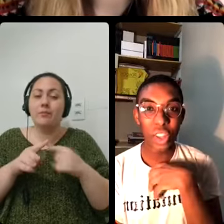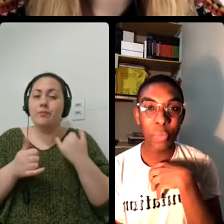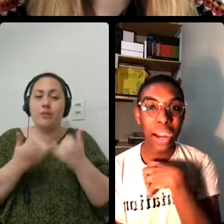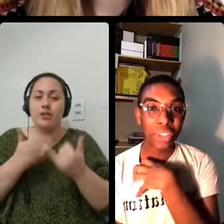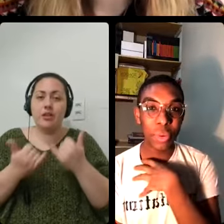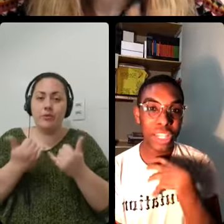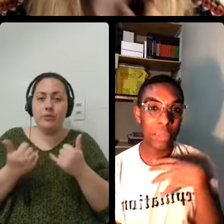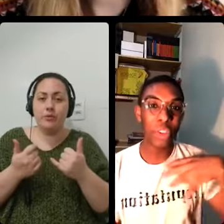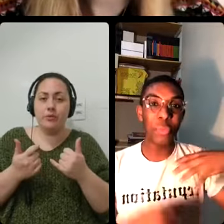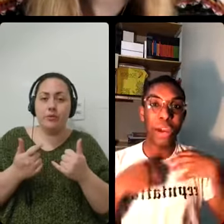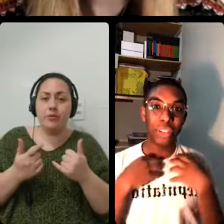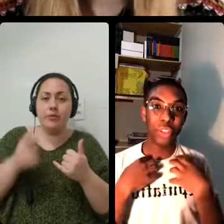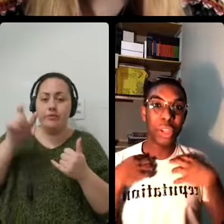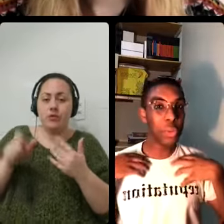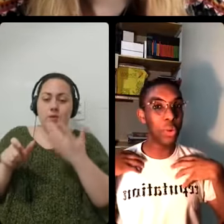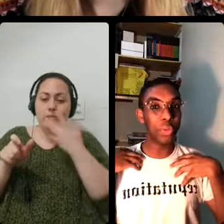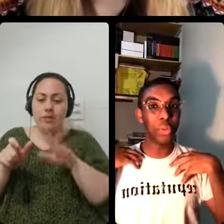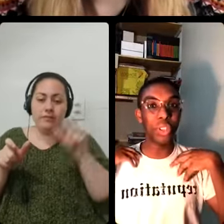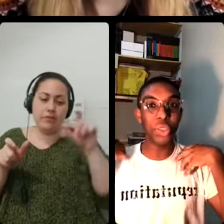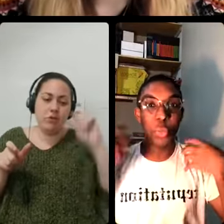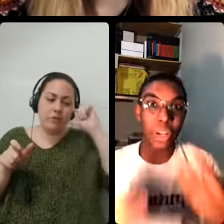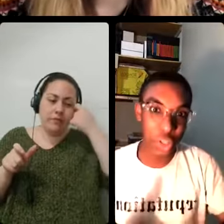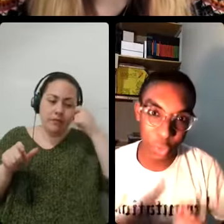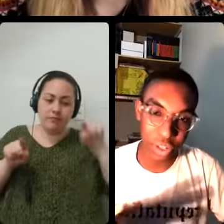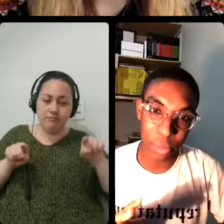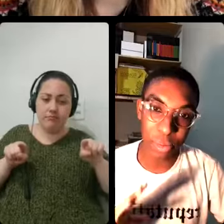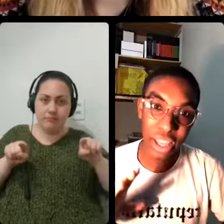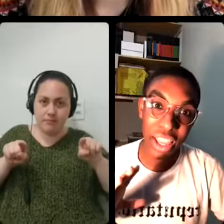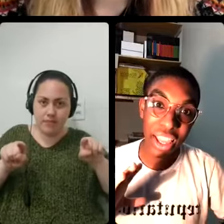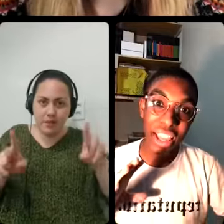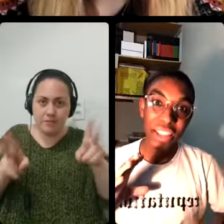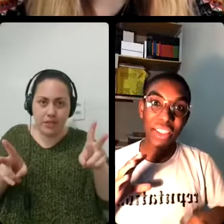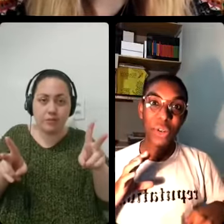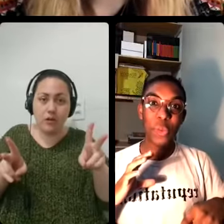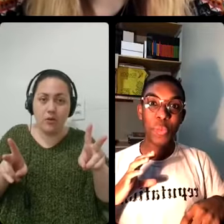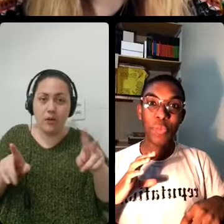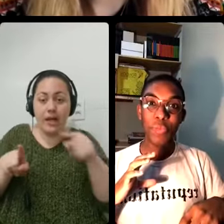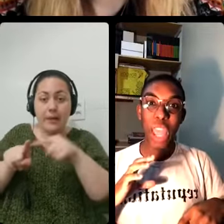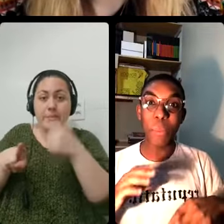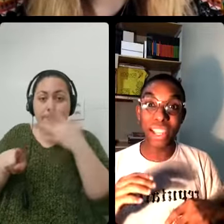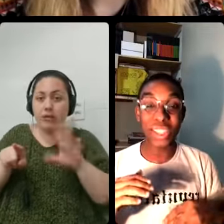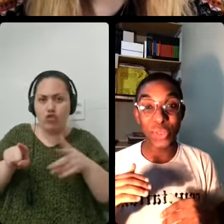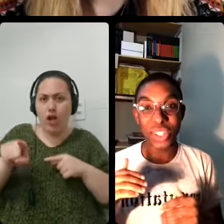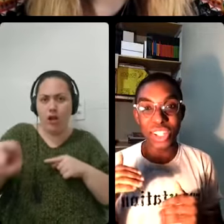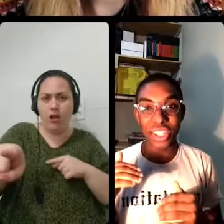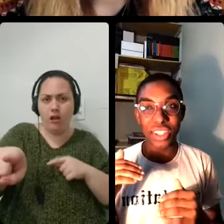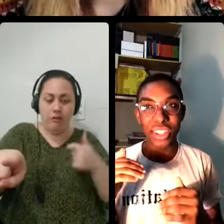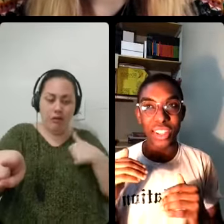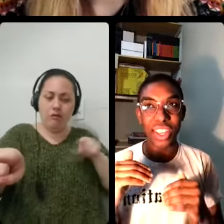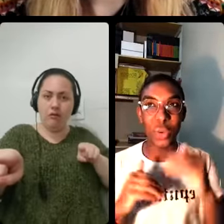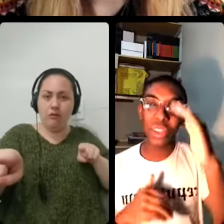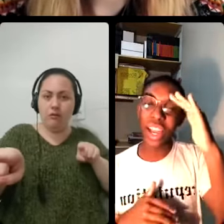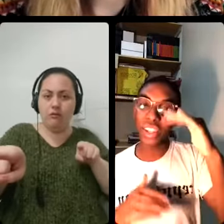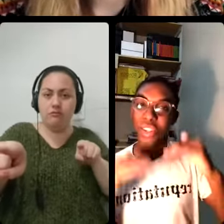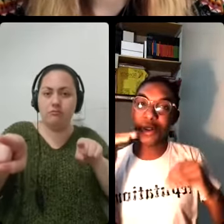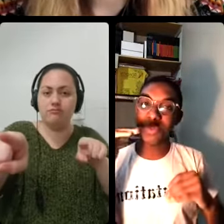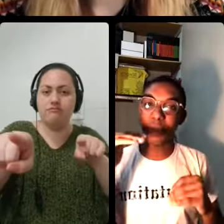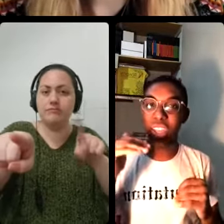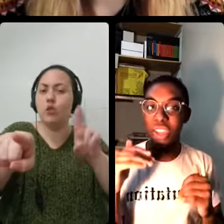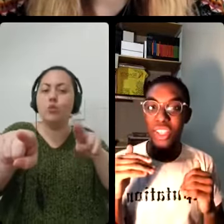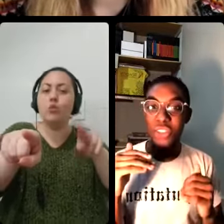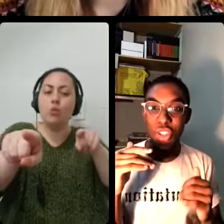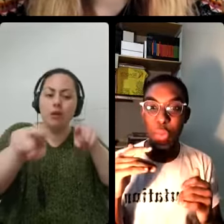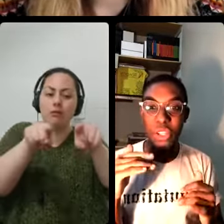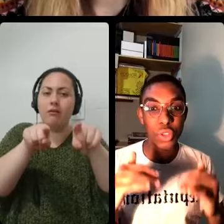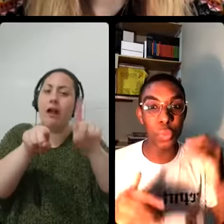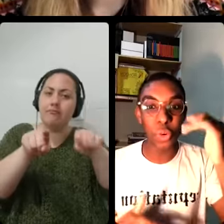sim, Eu não parto, verdade. por exemplo, eu não Uhum. parto do mesmo ponto que tu partiu, por exemplo, né? Então, Uhum. Uhum. é uma questão de equidade,